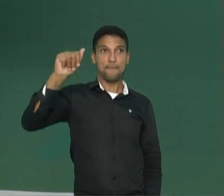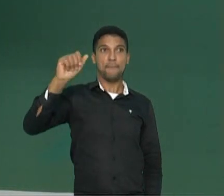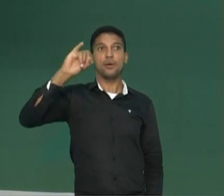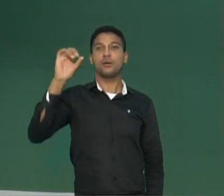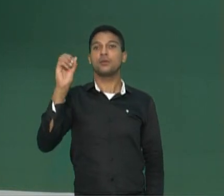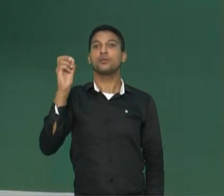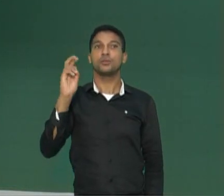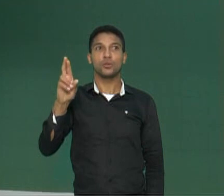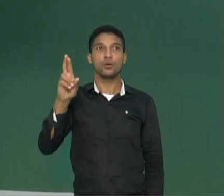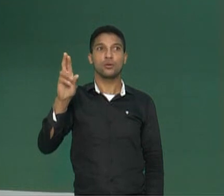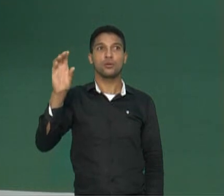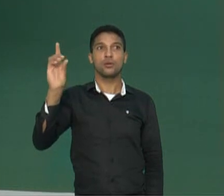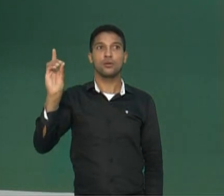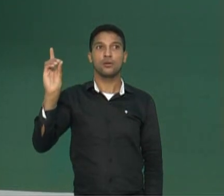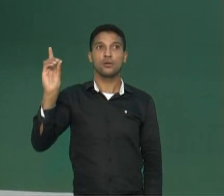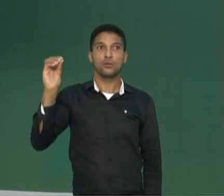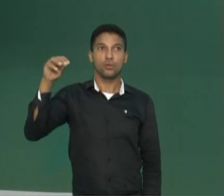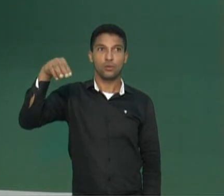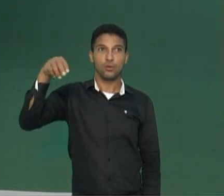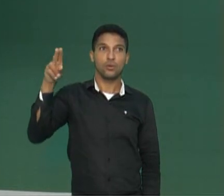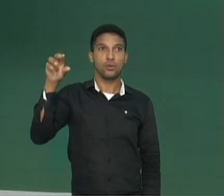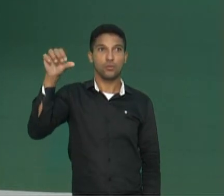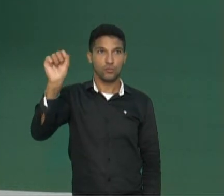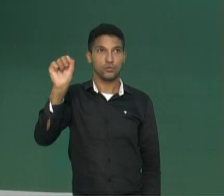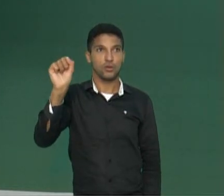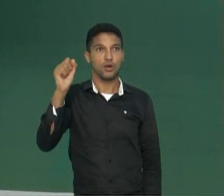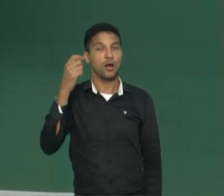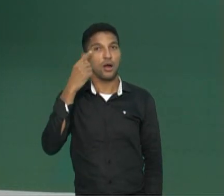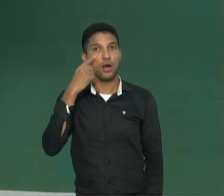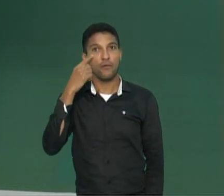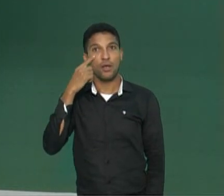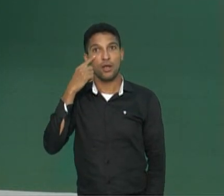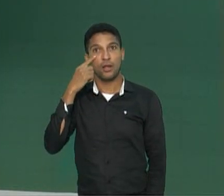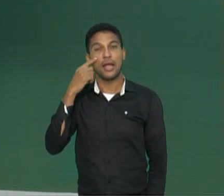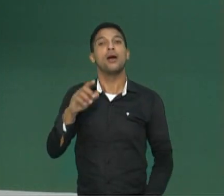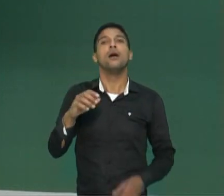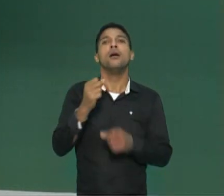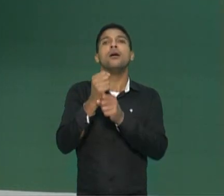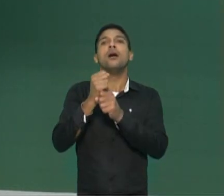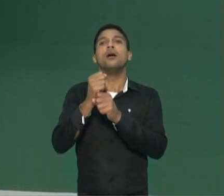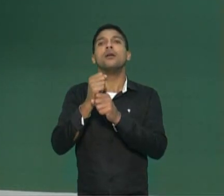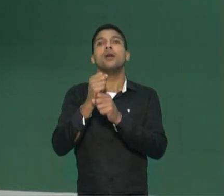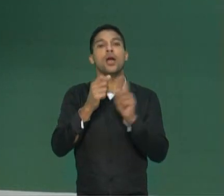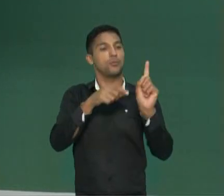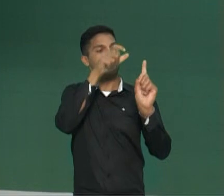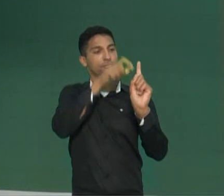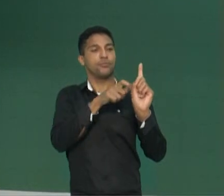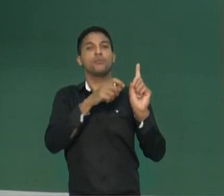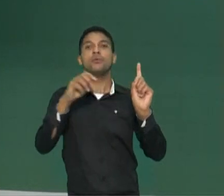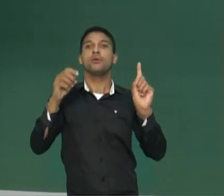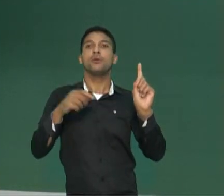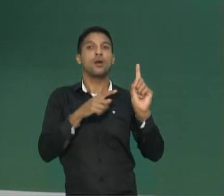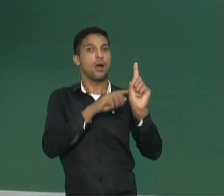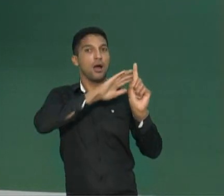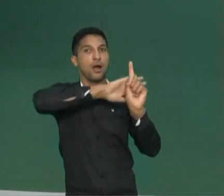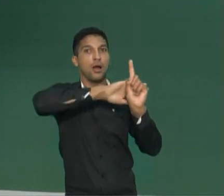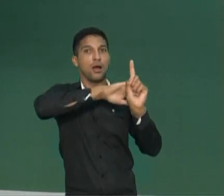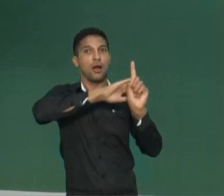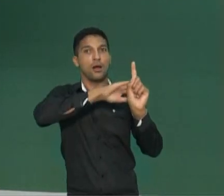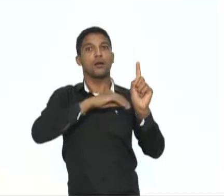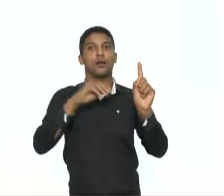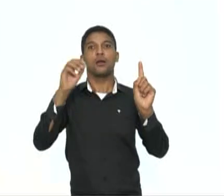Poitiers, importante, a gente falou isso na época, em 1732. Aí surgiu o filho dele, que era o Pepino Breve. Sela a